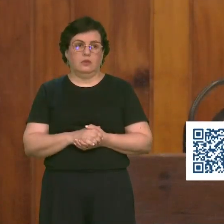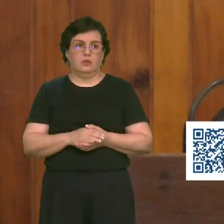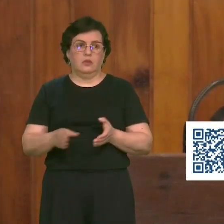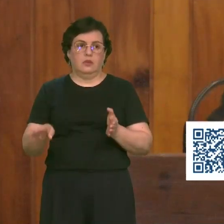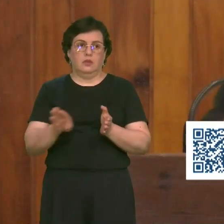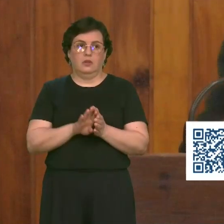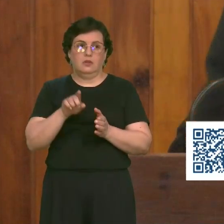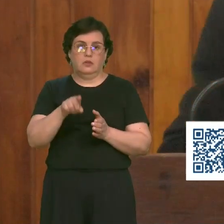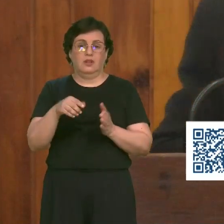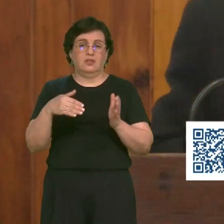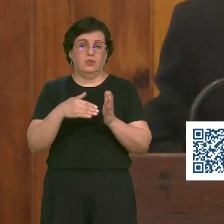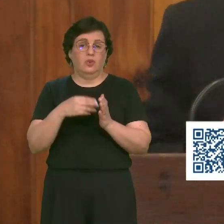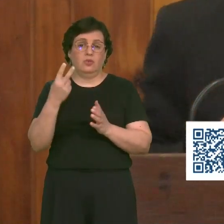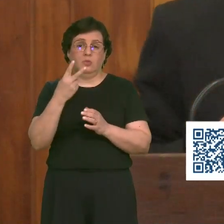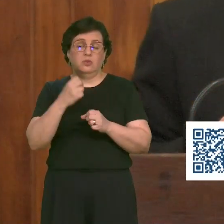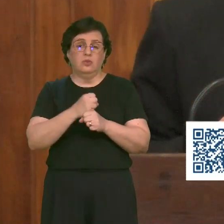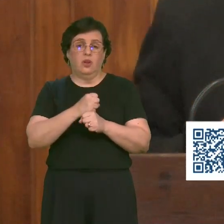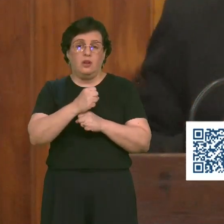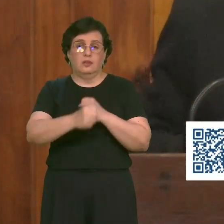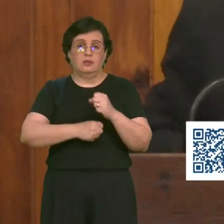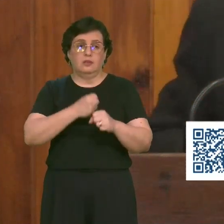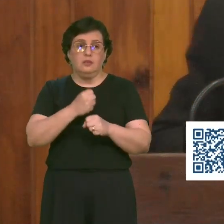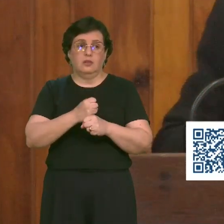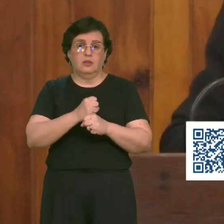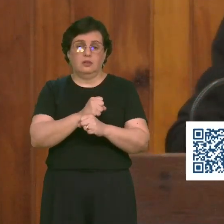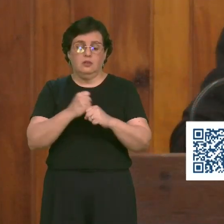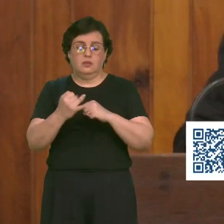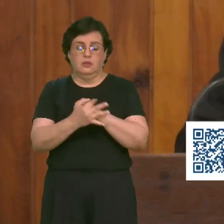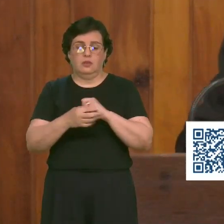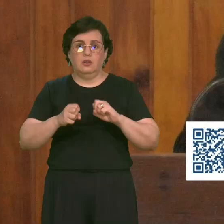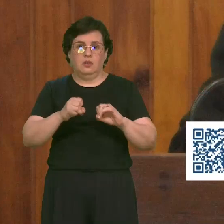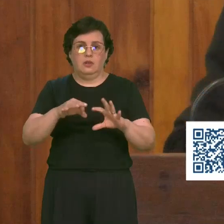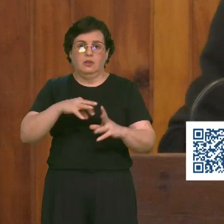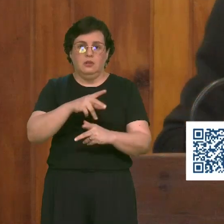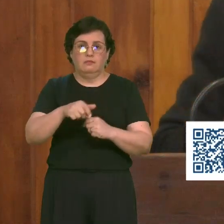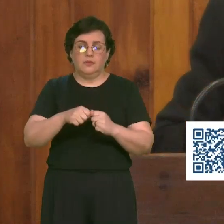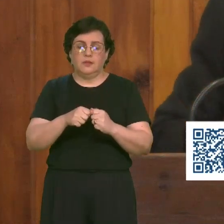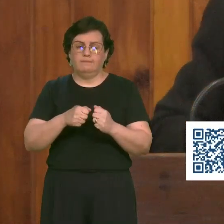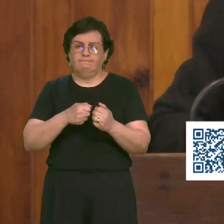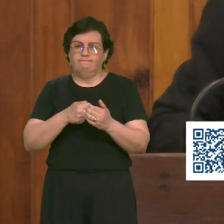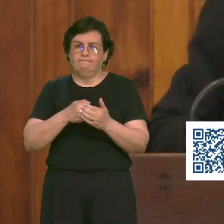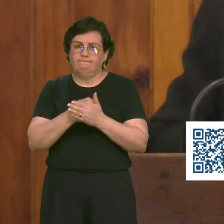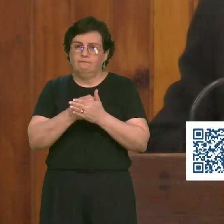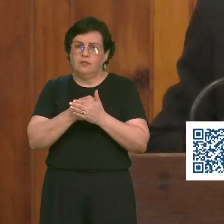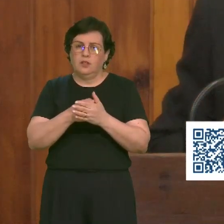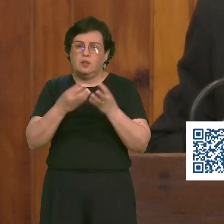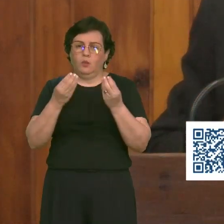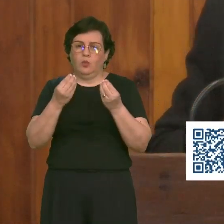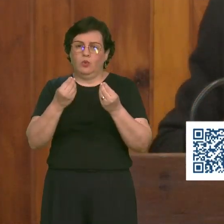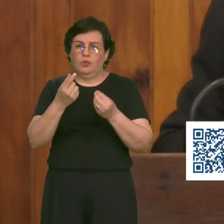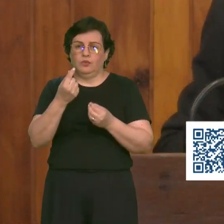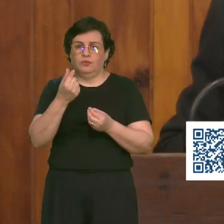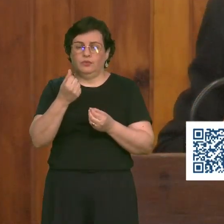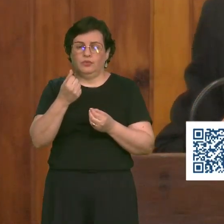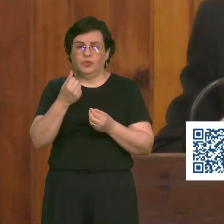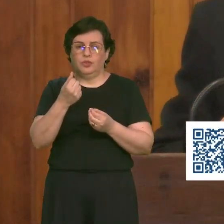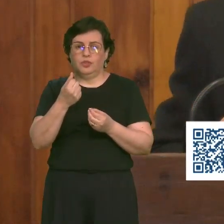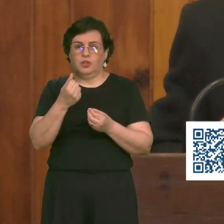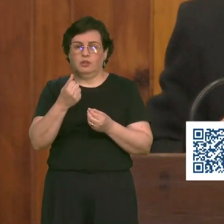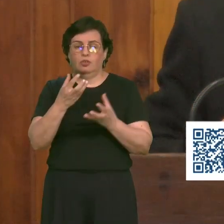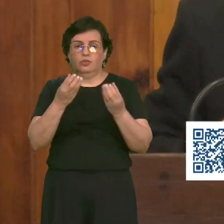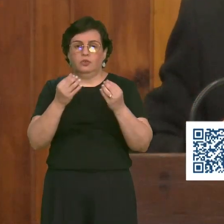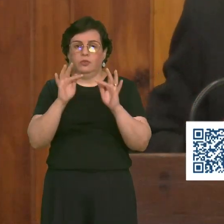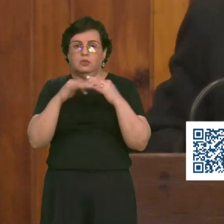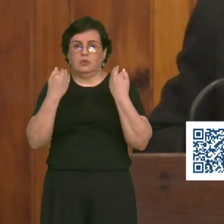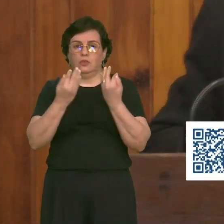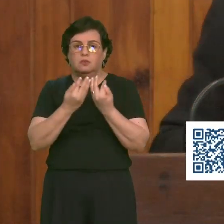que nesses últimos dois anos de pandemia impactaram muito a renda de parte de toda